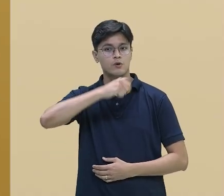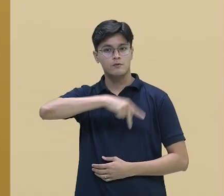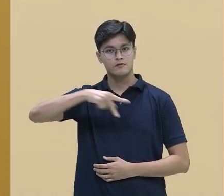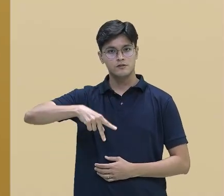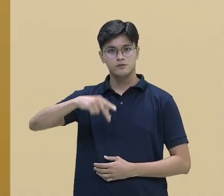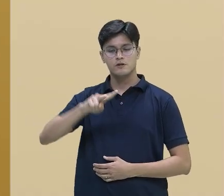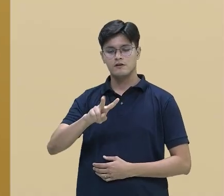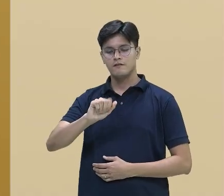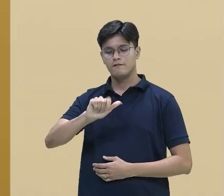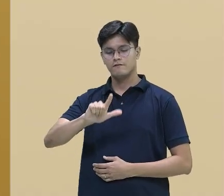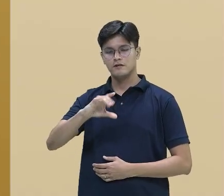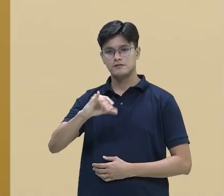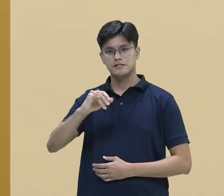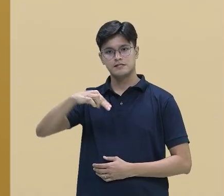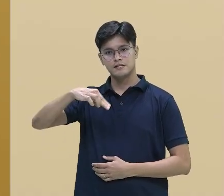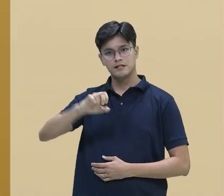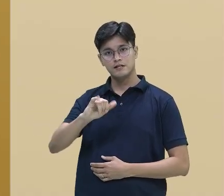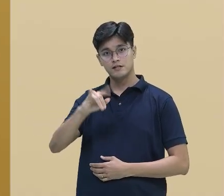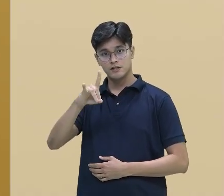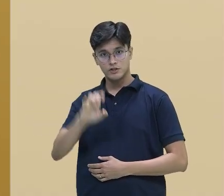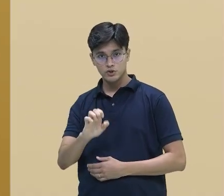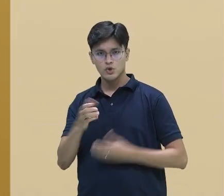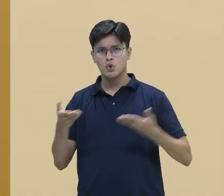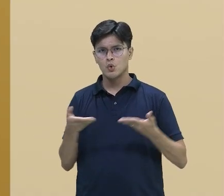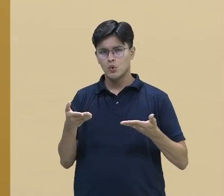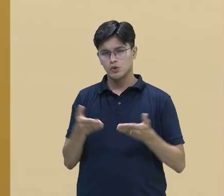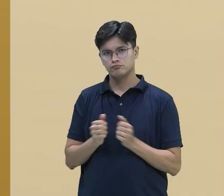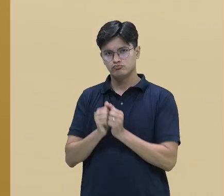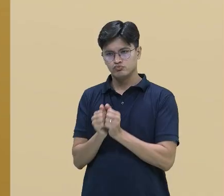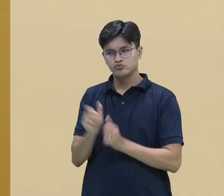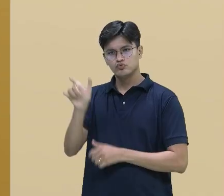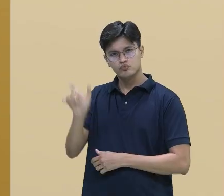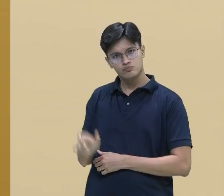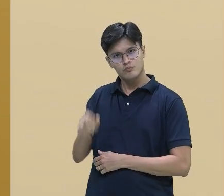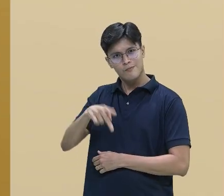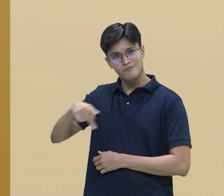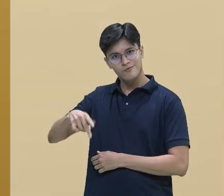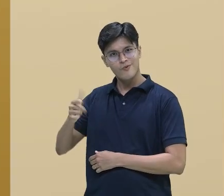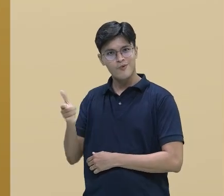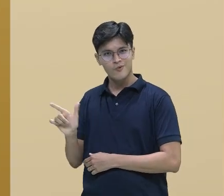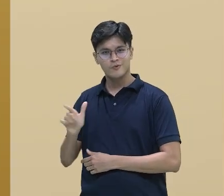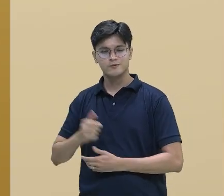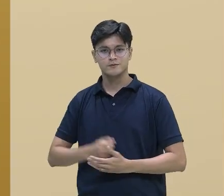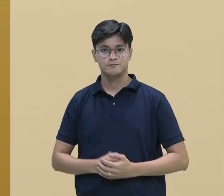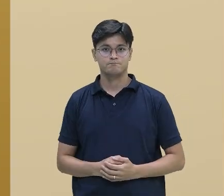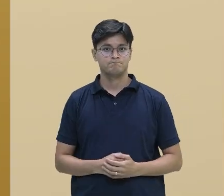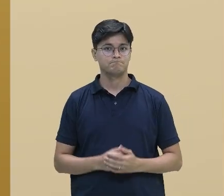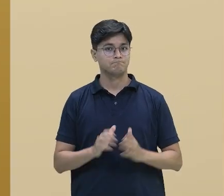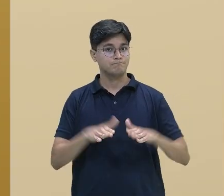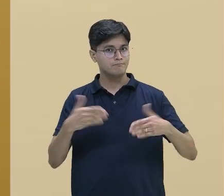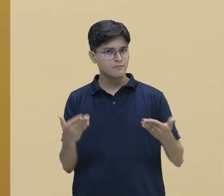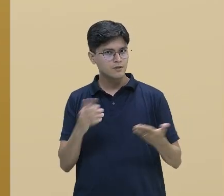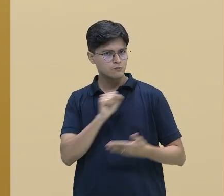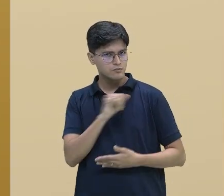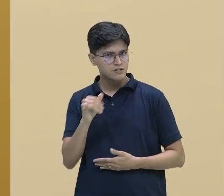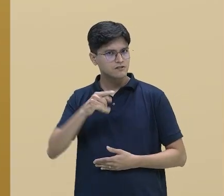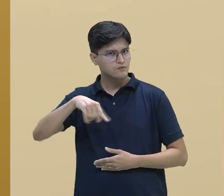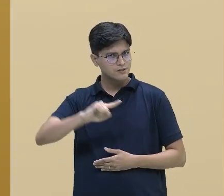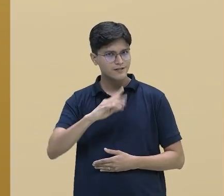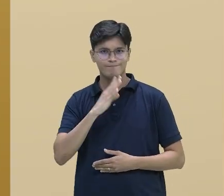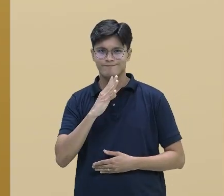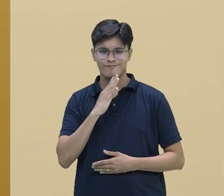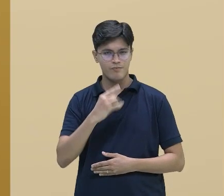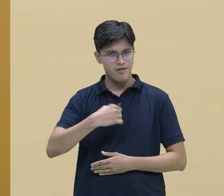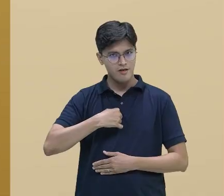Valcineide Malta e estarei ministrando juntamente com o nosso outro professor. Então, pessoal, se você ainda não me conhece, eu sou o professor